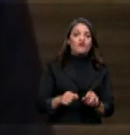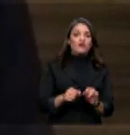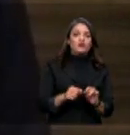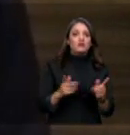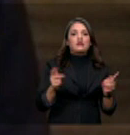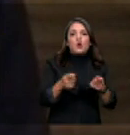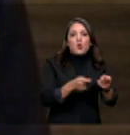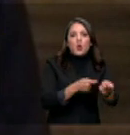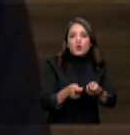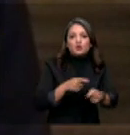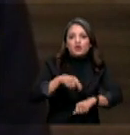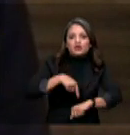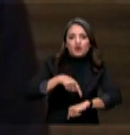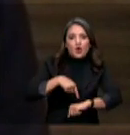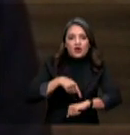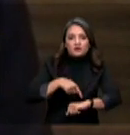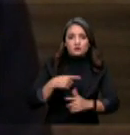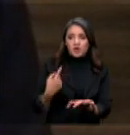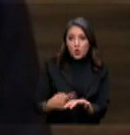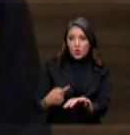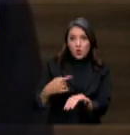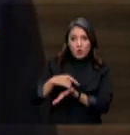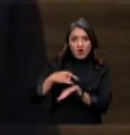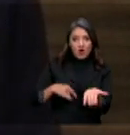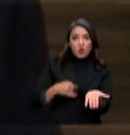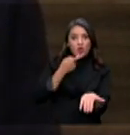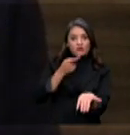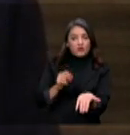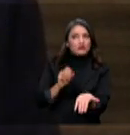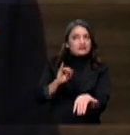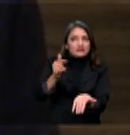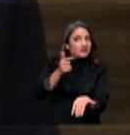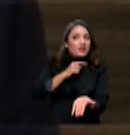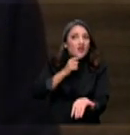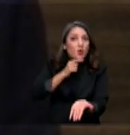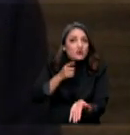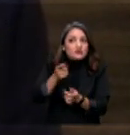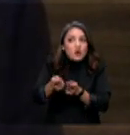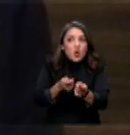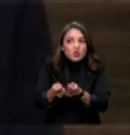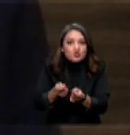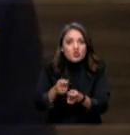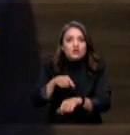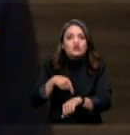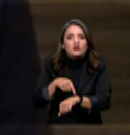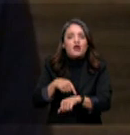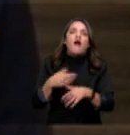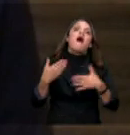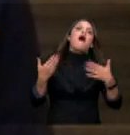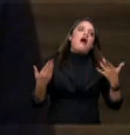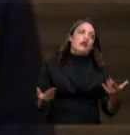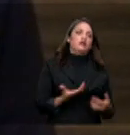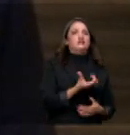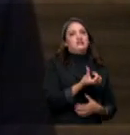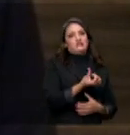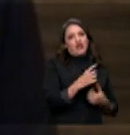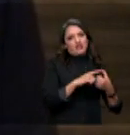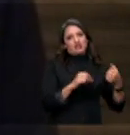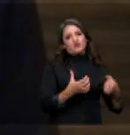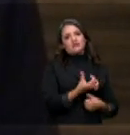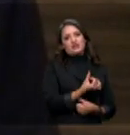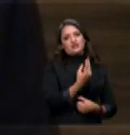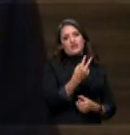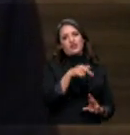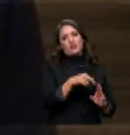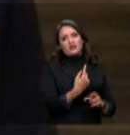da jornada, porque o acordo quis dizer, se não for possível o controle da jornada, aplica-se o 62.1. Ele